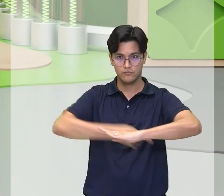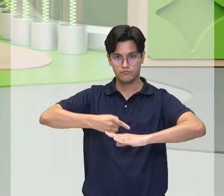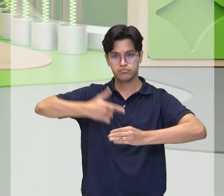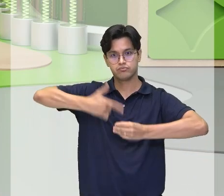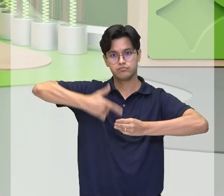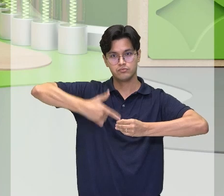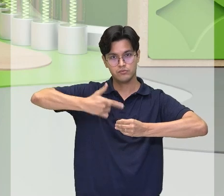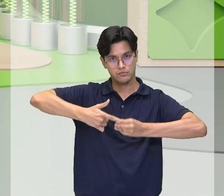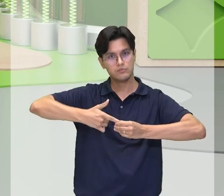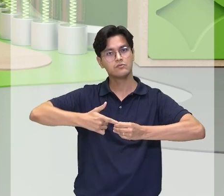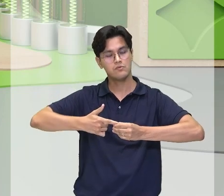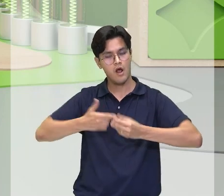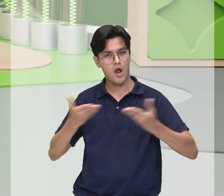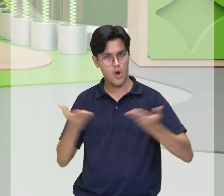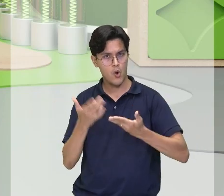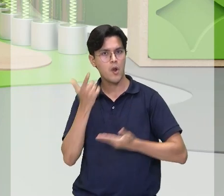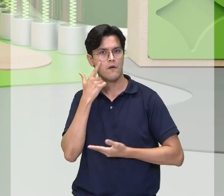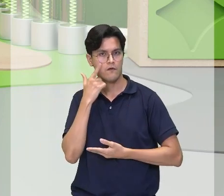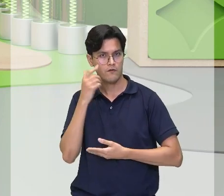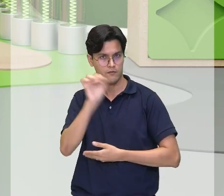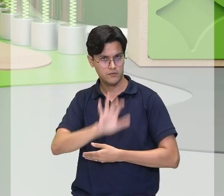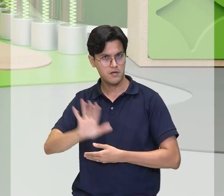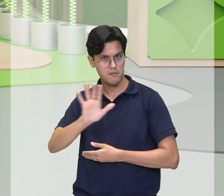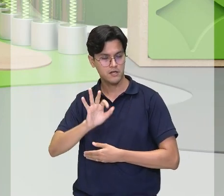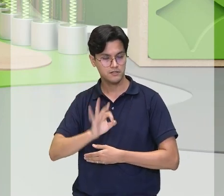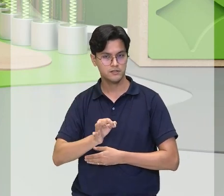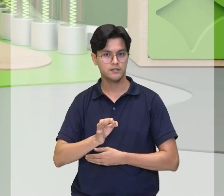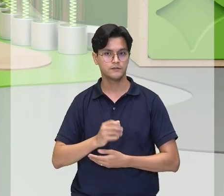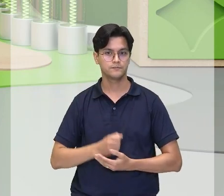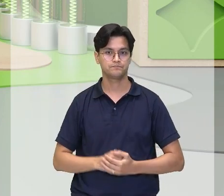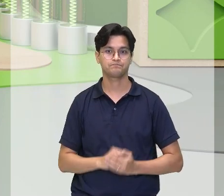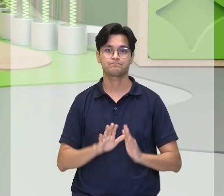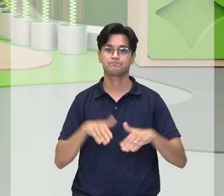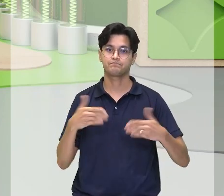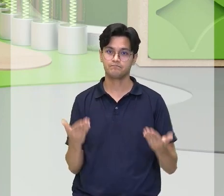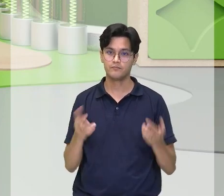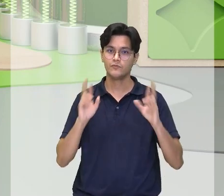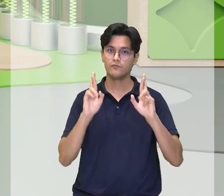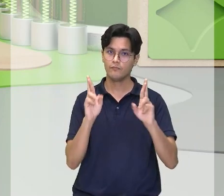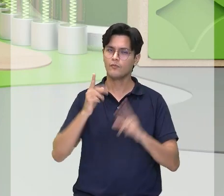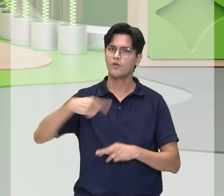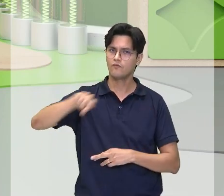de ver aqui na demonstração, certo? Então, espero